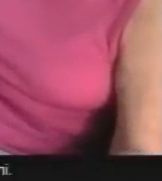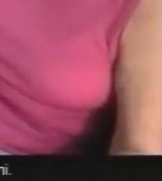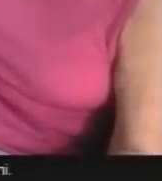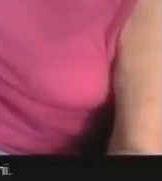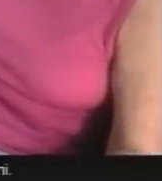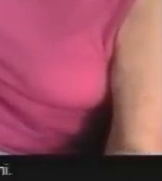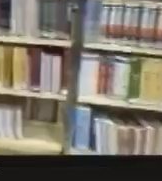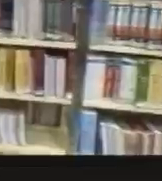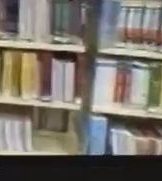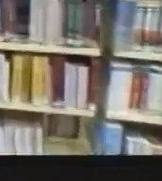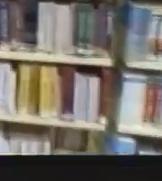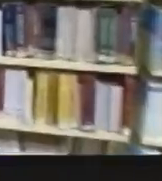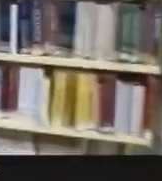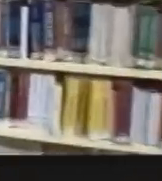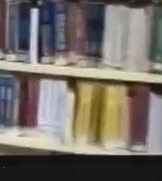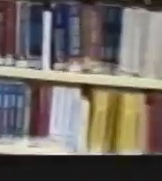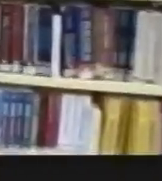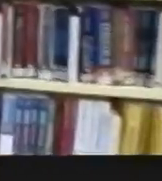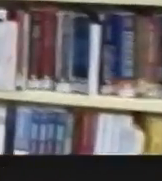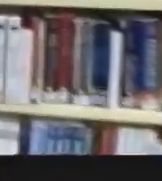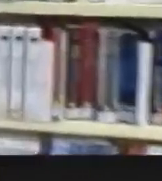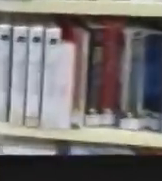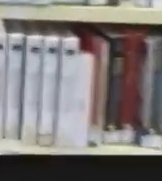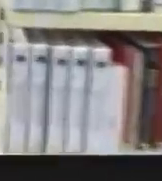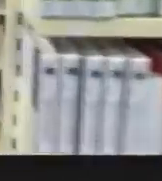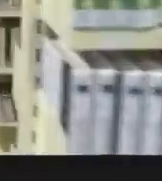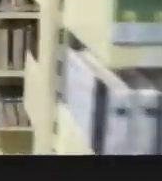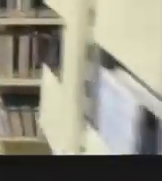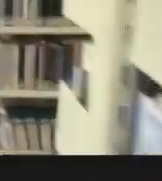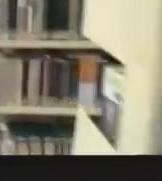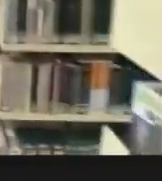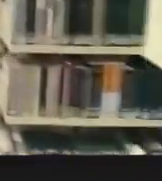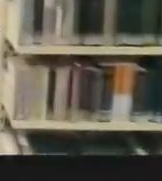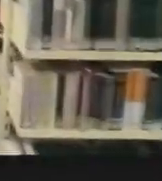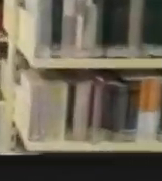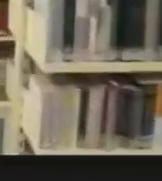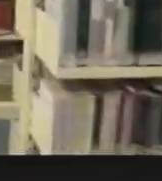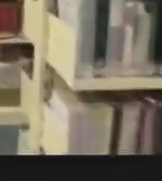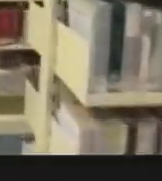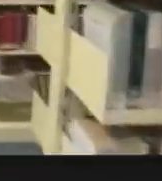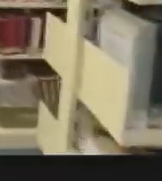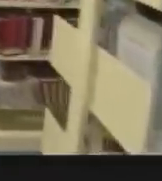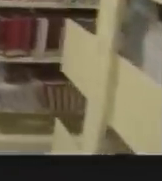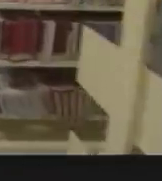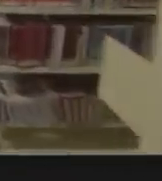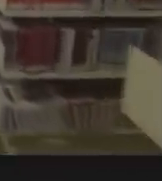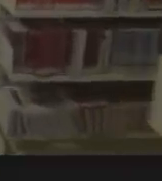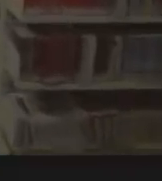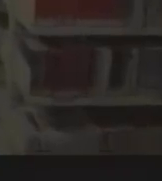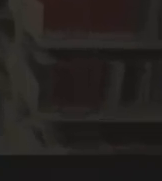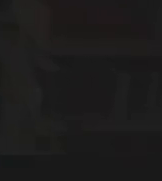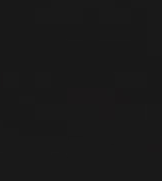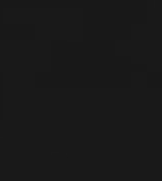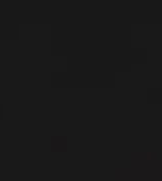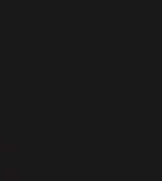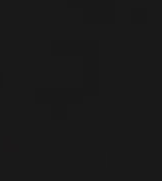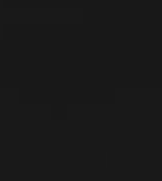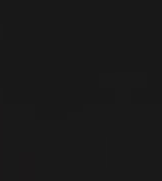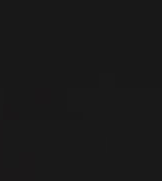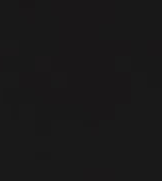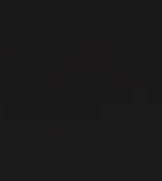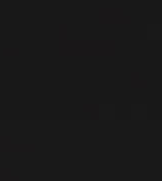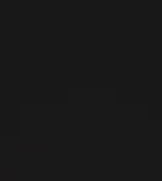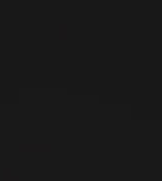causa do ProUni. Meu filho não vai poder falar para os meus netos que não teve oportunidade. Acho que isso acabou, a oportunidade está aí para todo mundo.